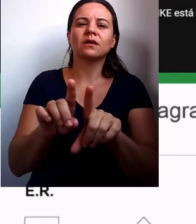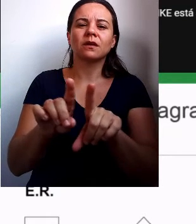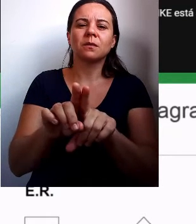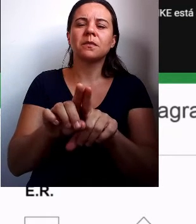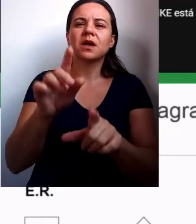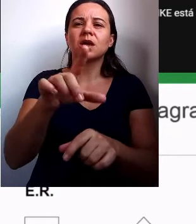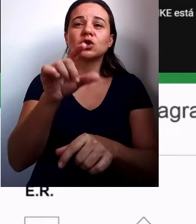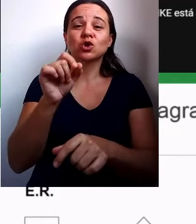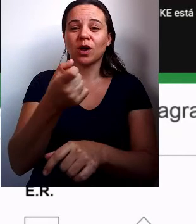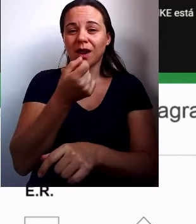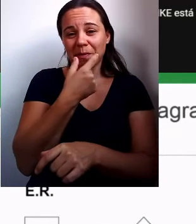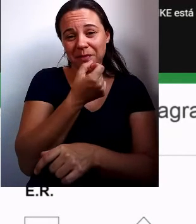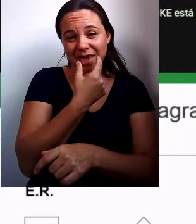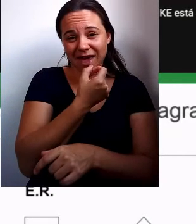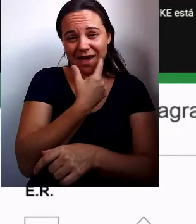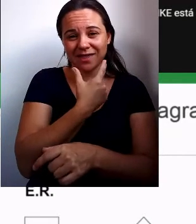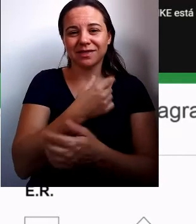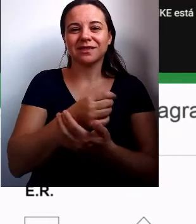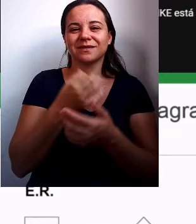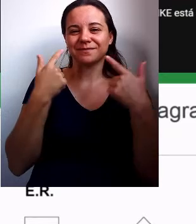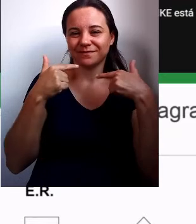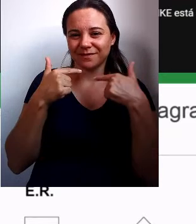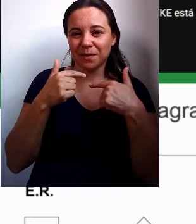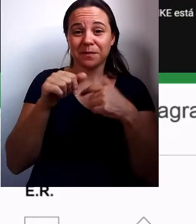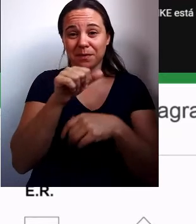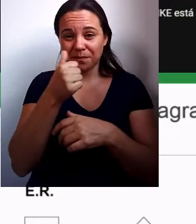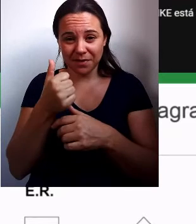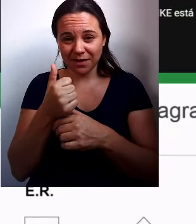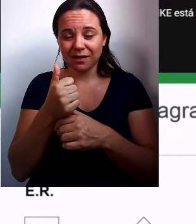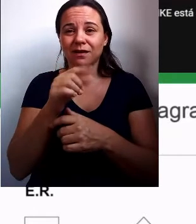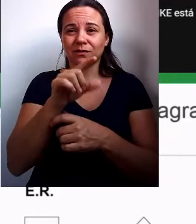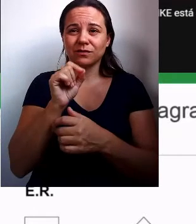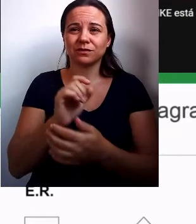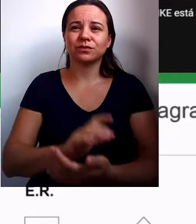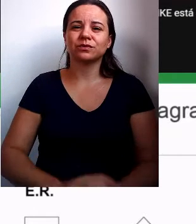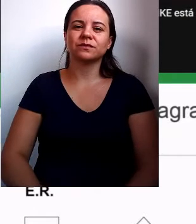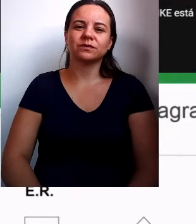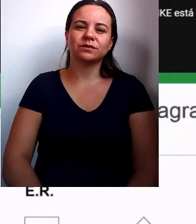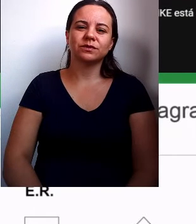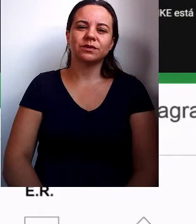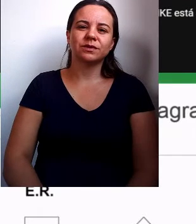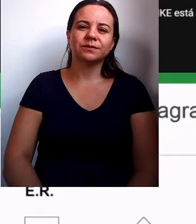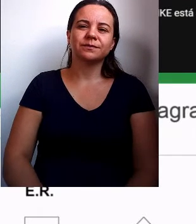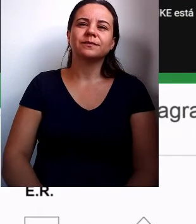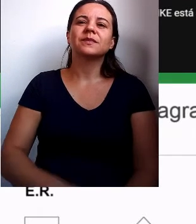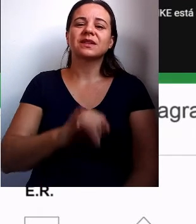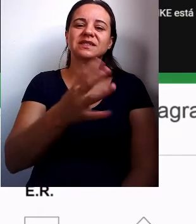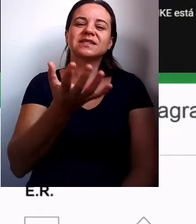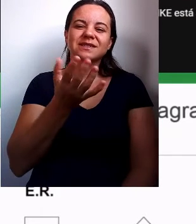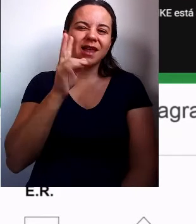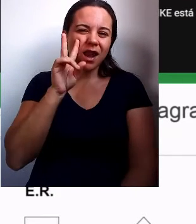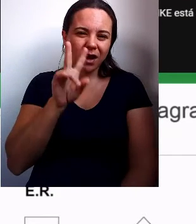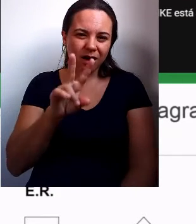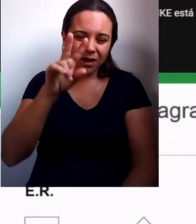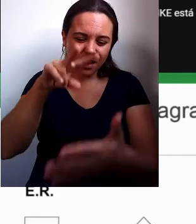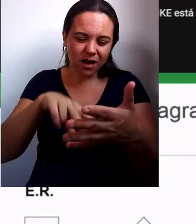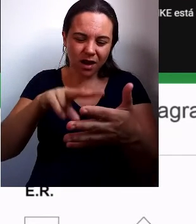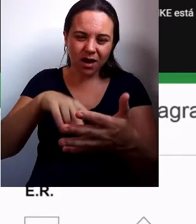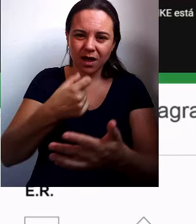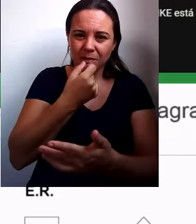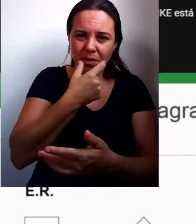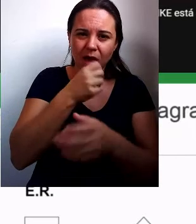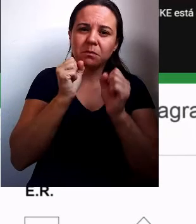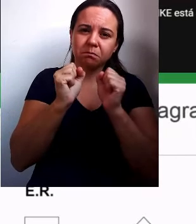as piadas, que quando ele fizer a assertiva na primeira alternativa, se ele quiser ouvir ou